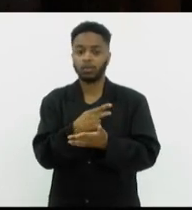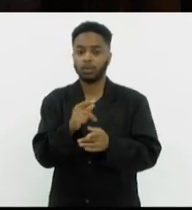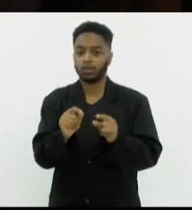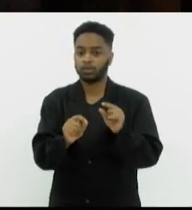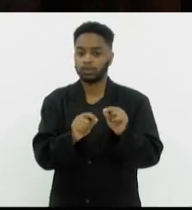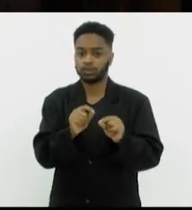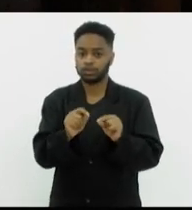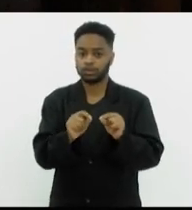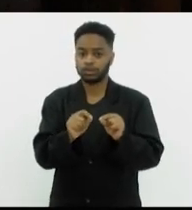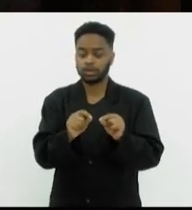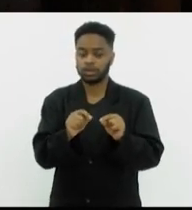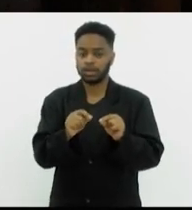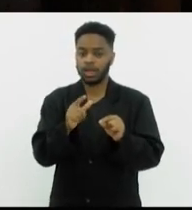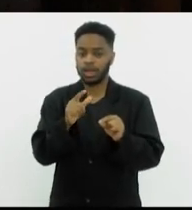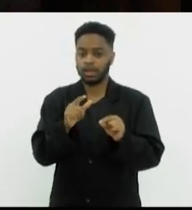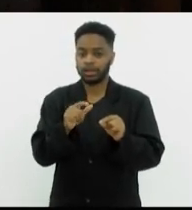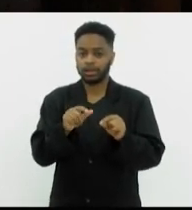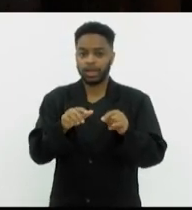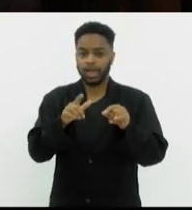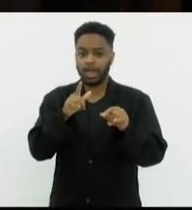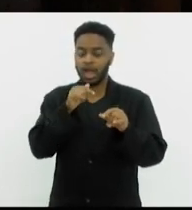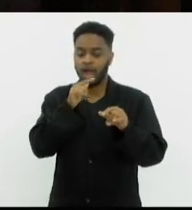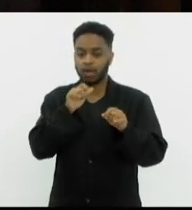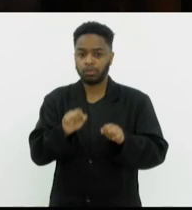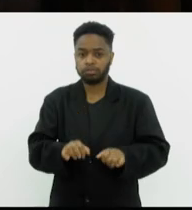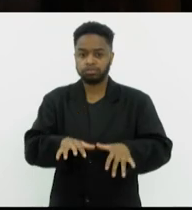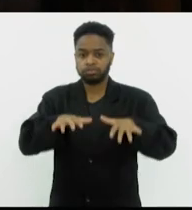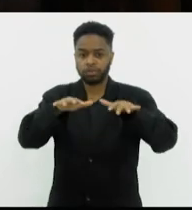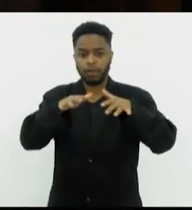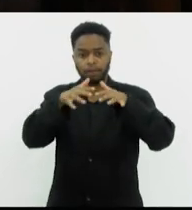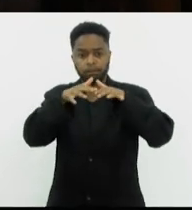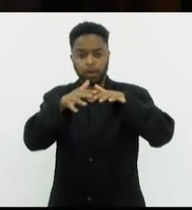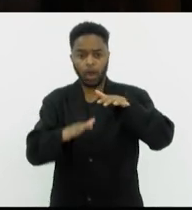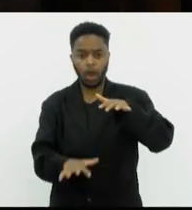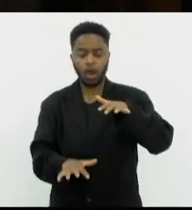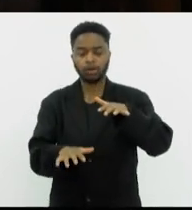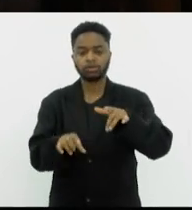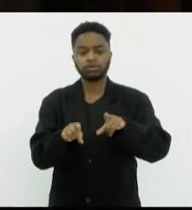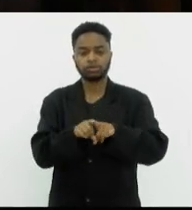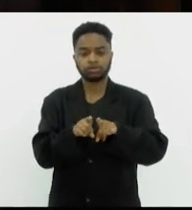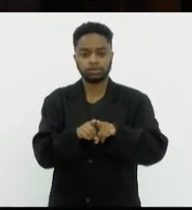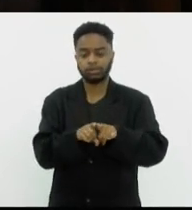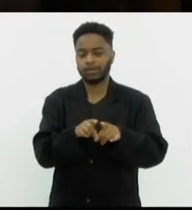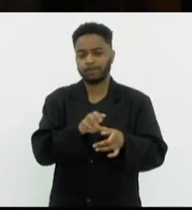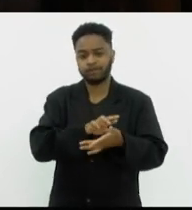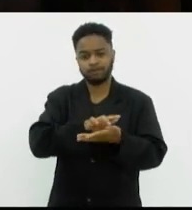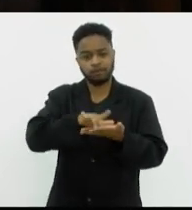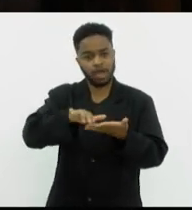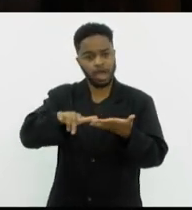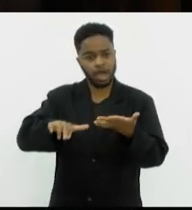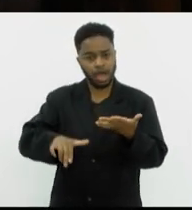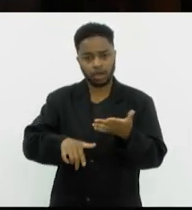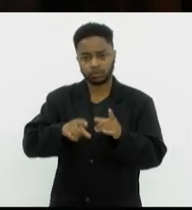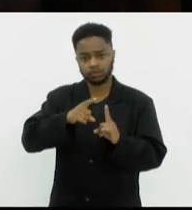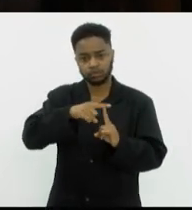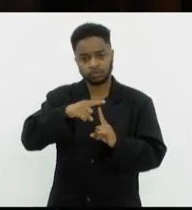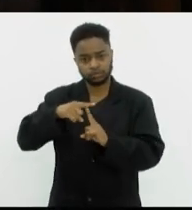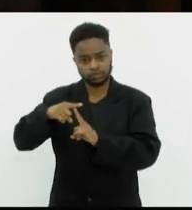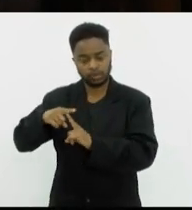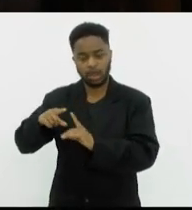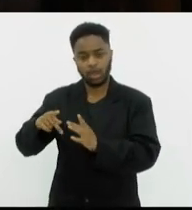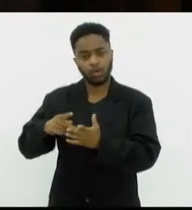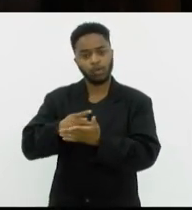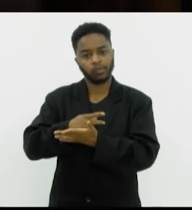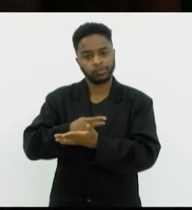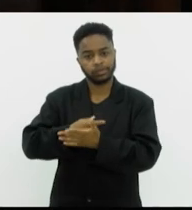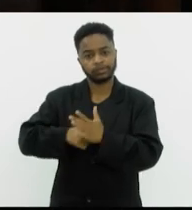de deslizamentos, de enchentes, de alagamentos, de várias formas ali que